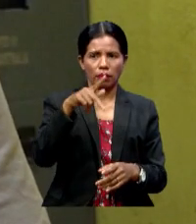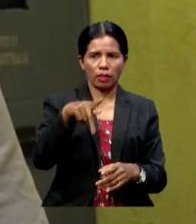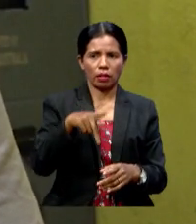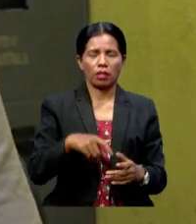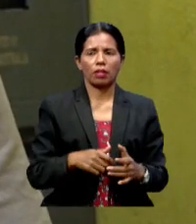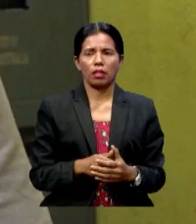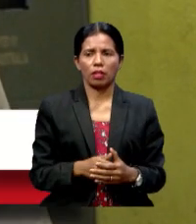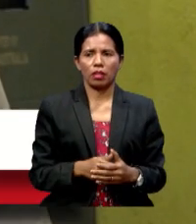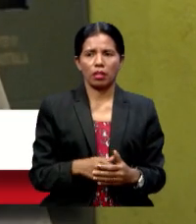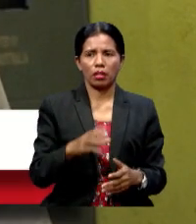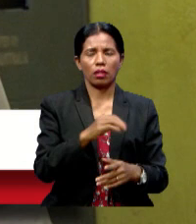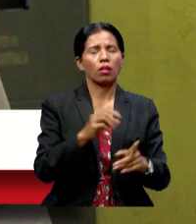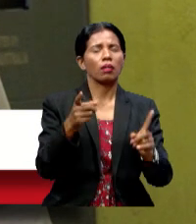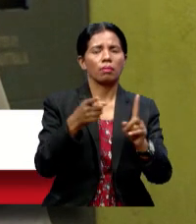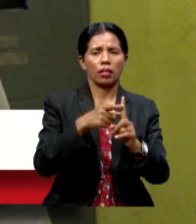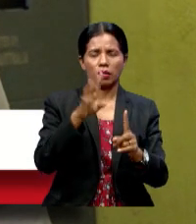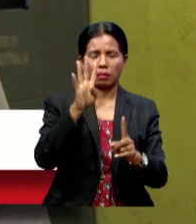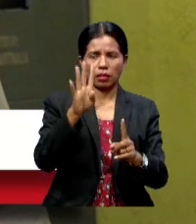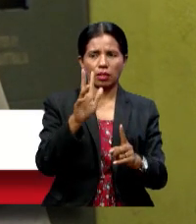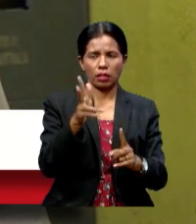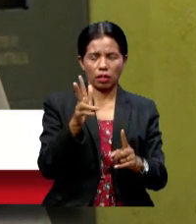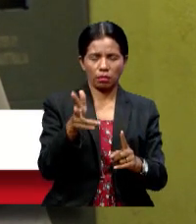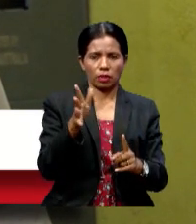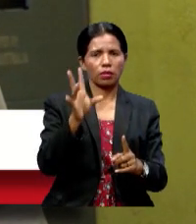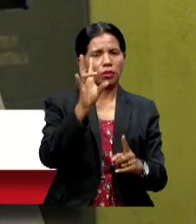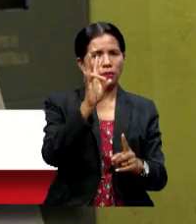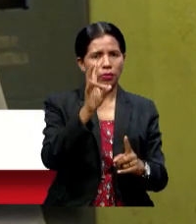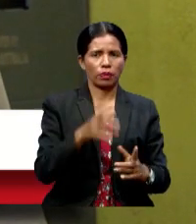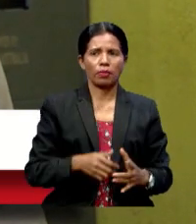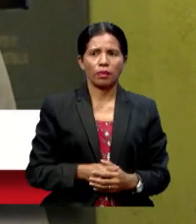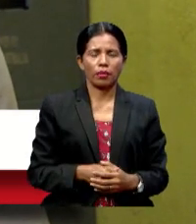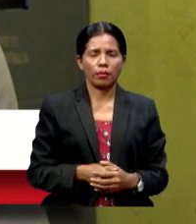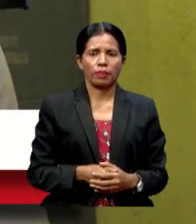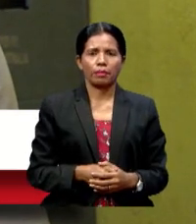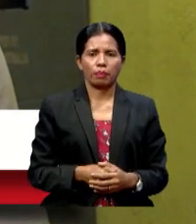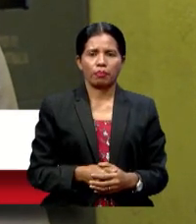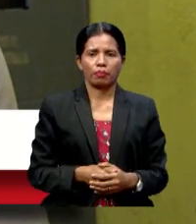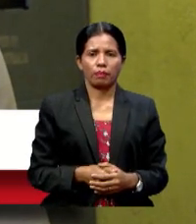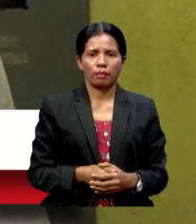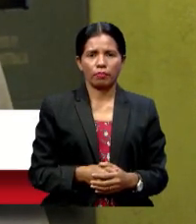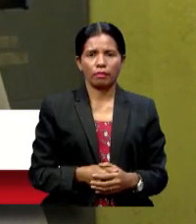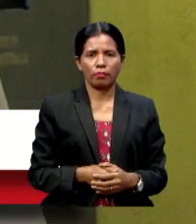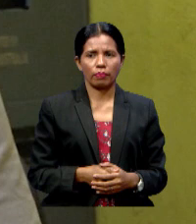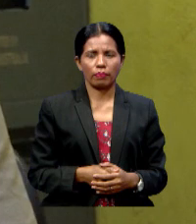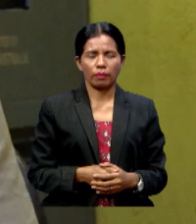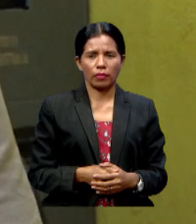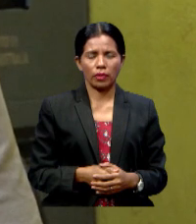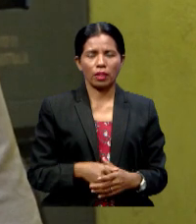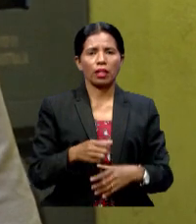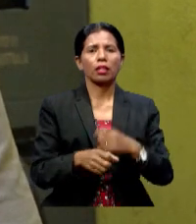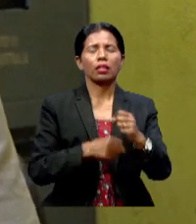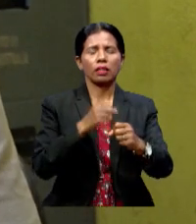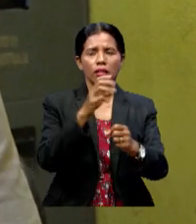UMP, UMP plus B, né? Ia 37. Tava nem ia critério, né? Mas dar